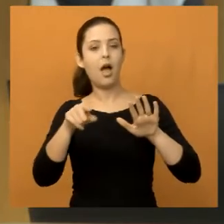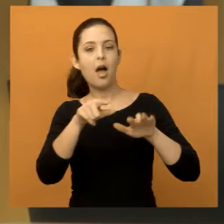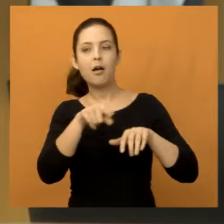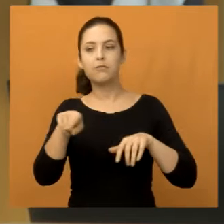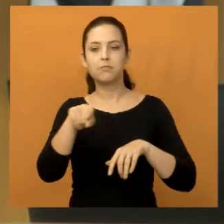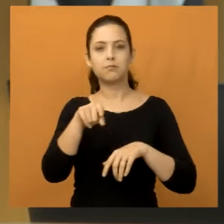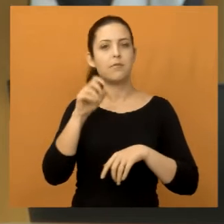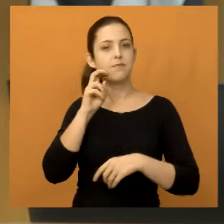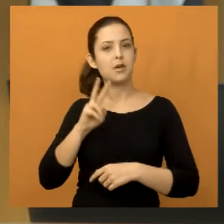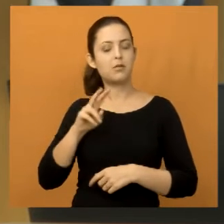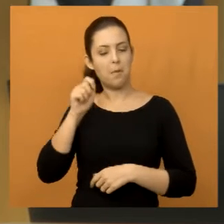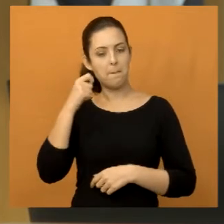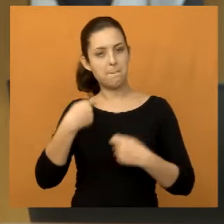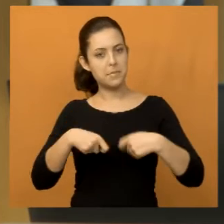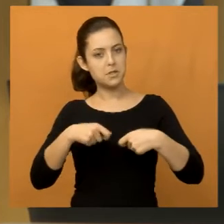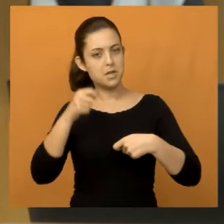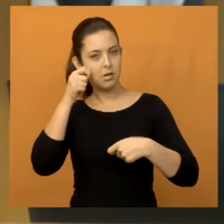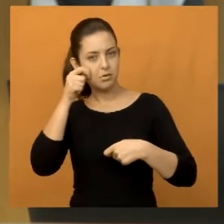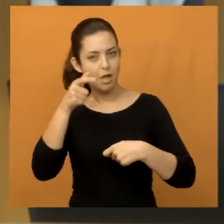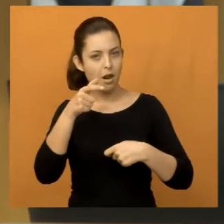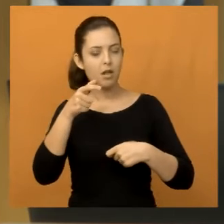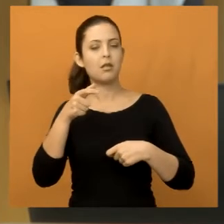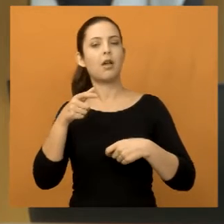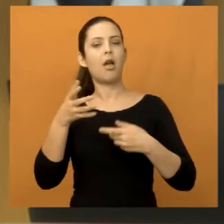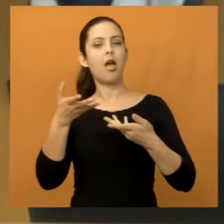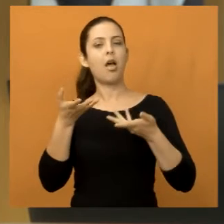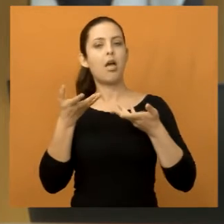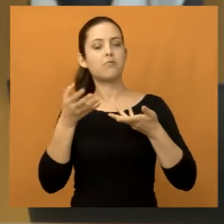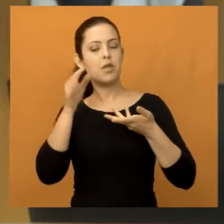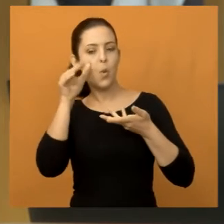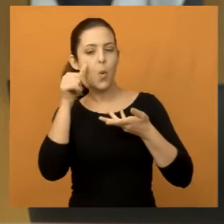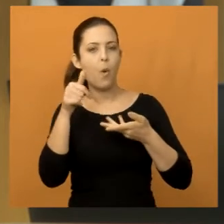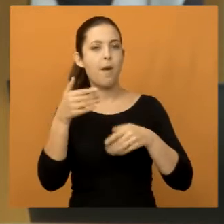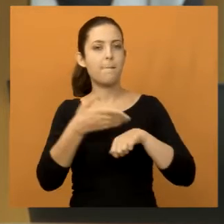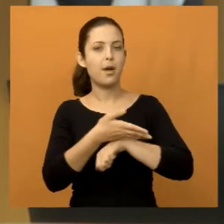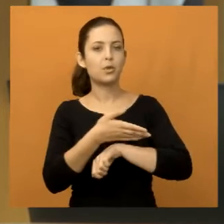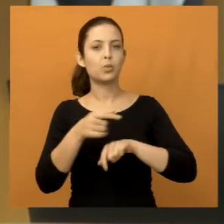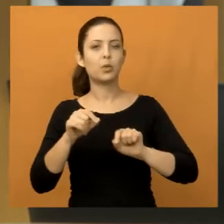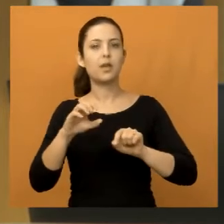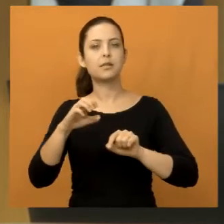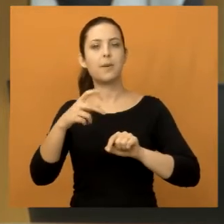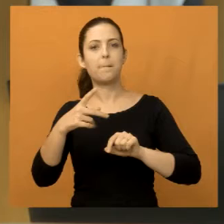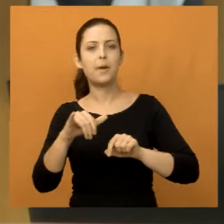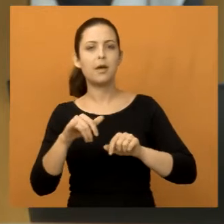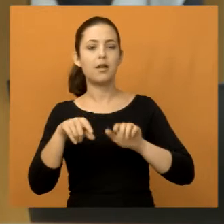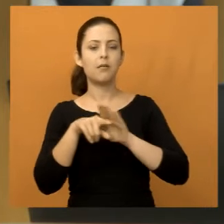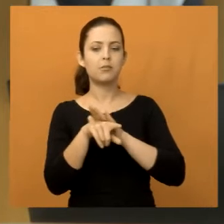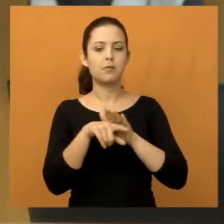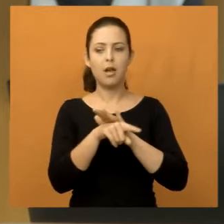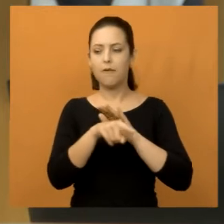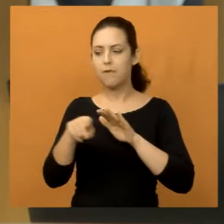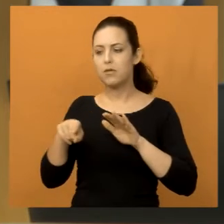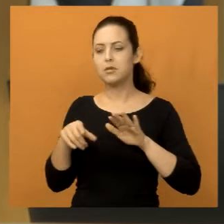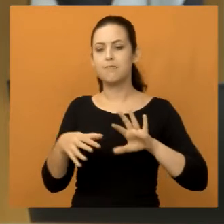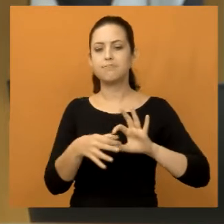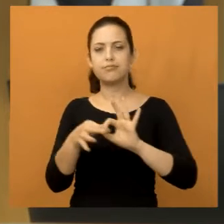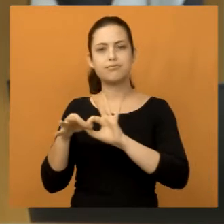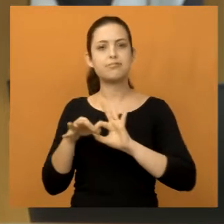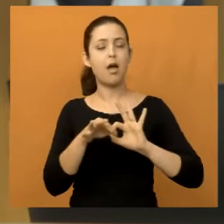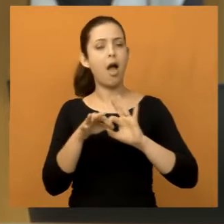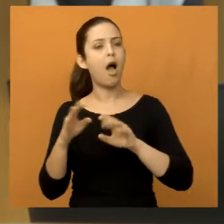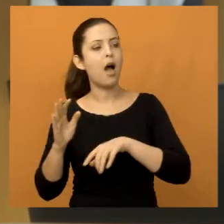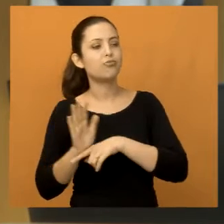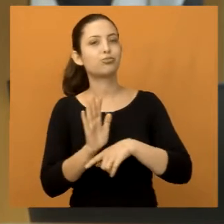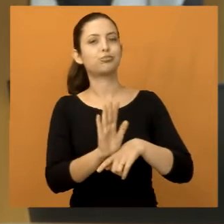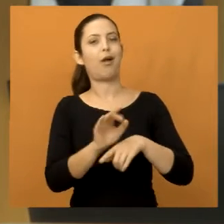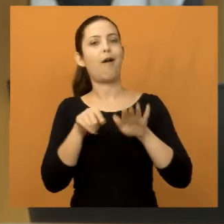os vereadores, né? Vocês fazem parte também dessa CPI, né? Então vocês, de uma maneira ou de outra, vocês